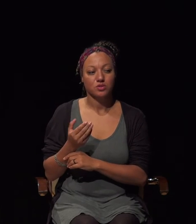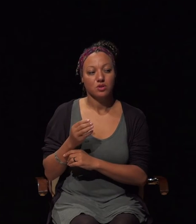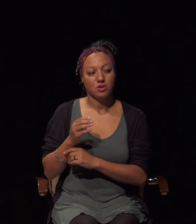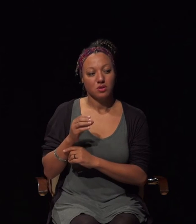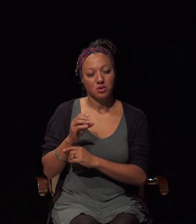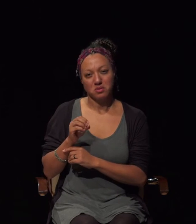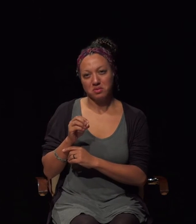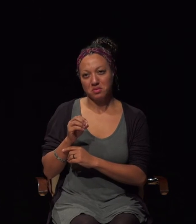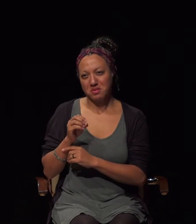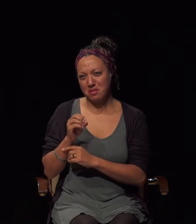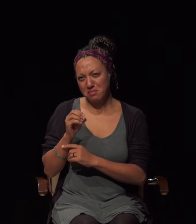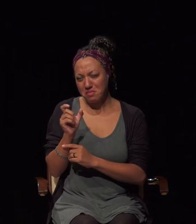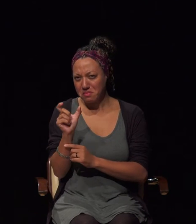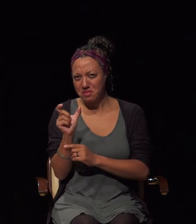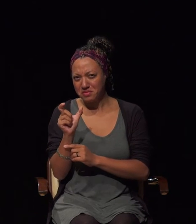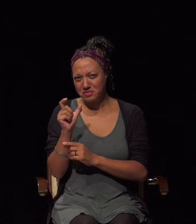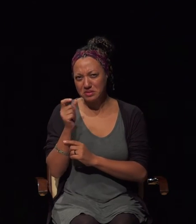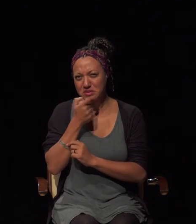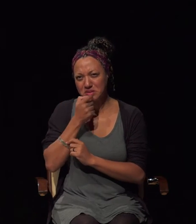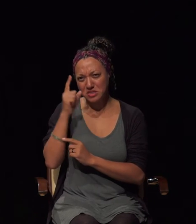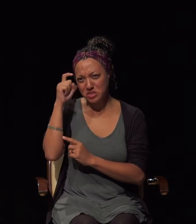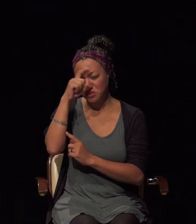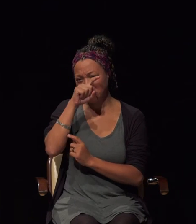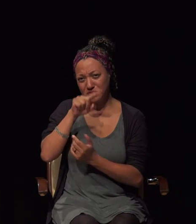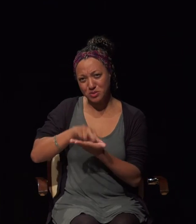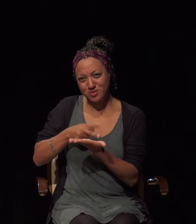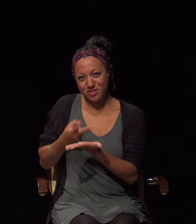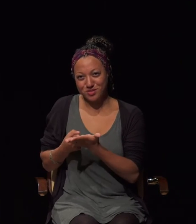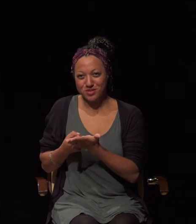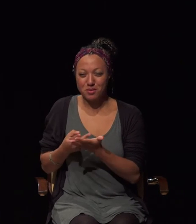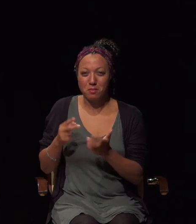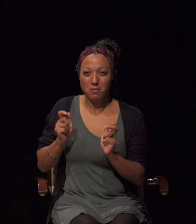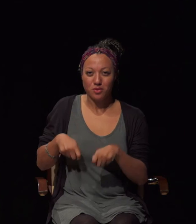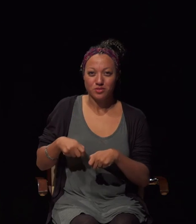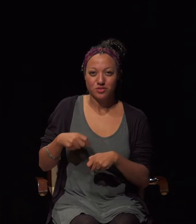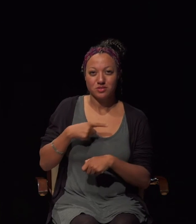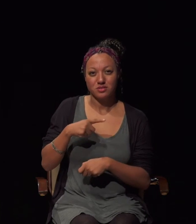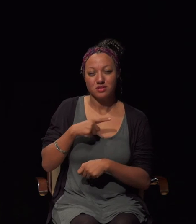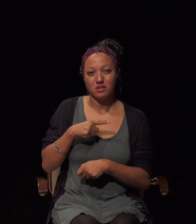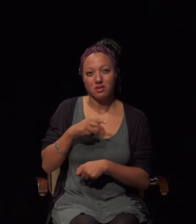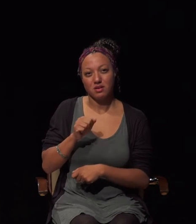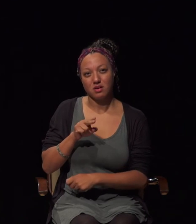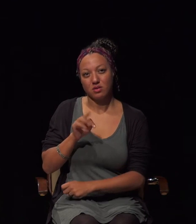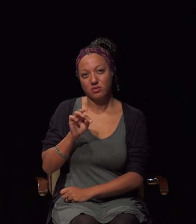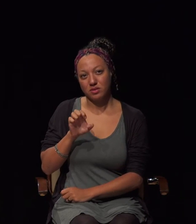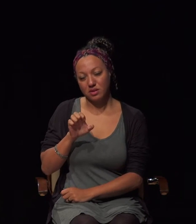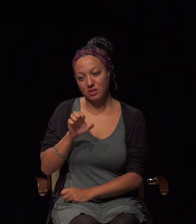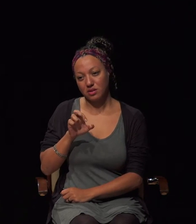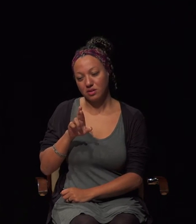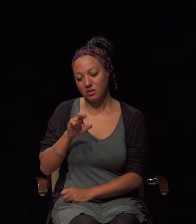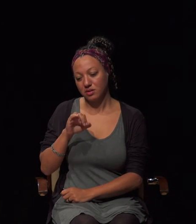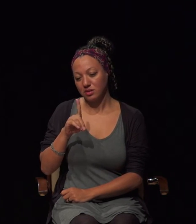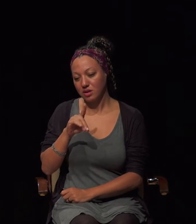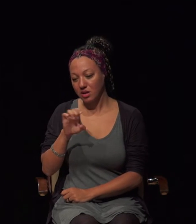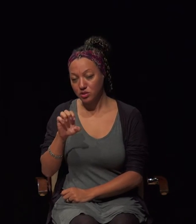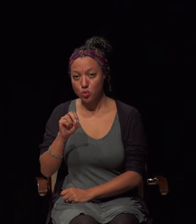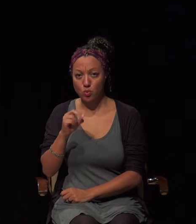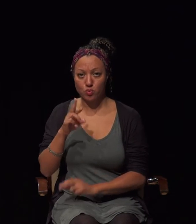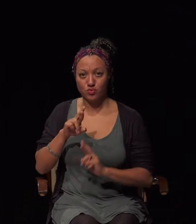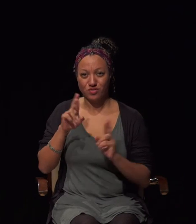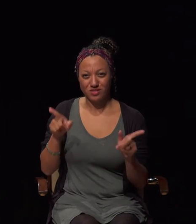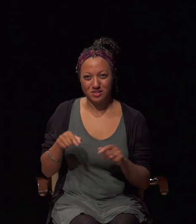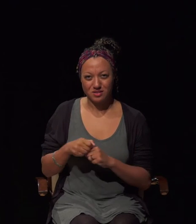é uma palavra difícil de traduzir que a gente pode traduzir por alteridade por diferença mas vocês vão ver que essa construção quase de